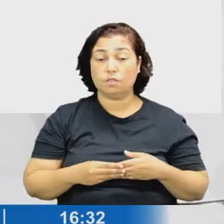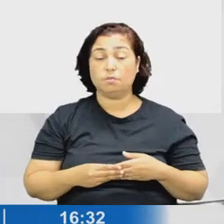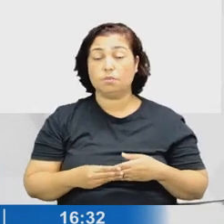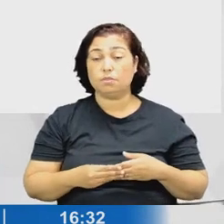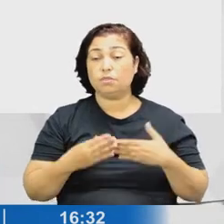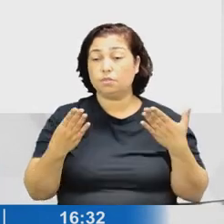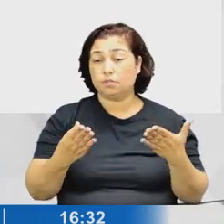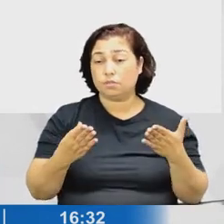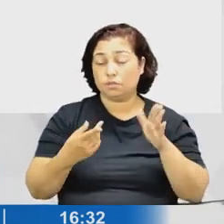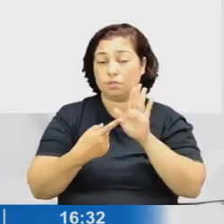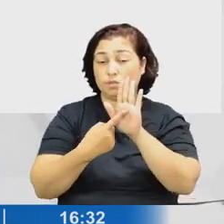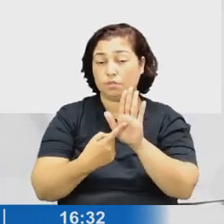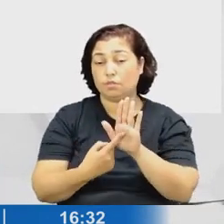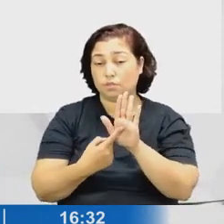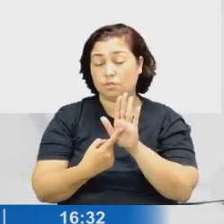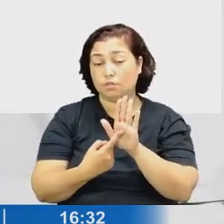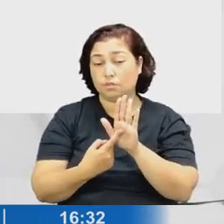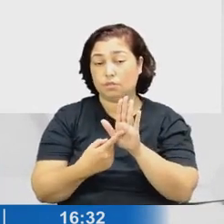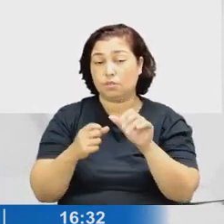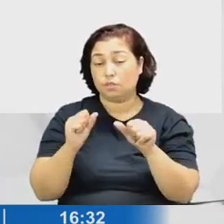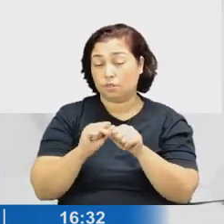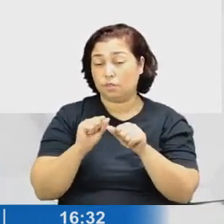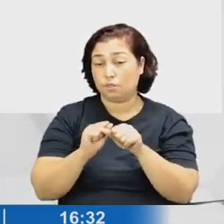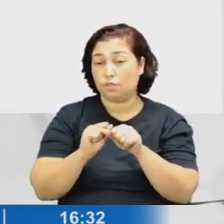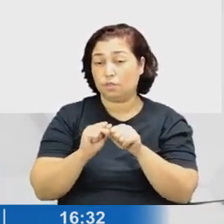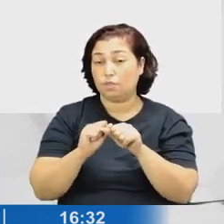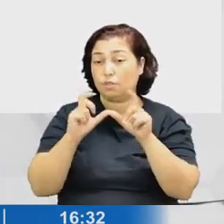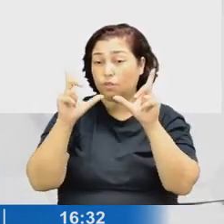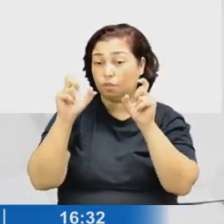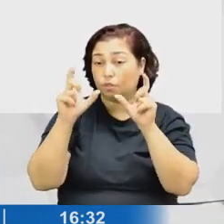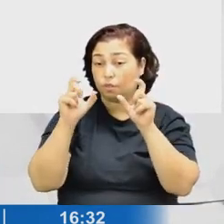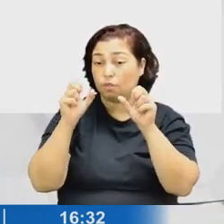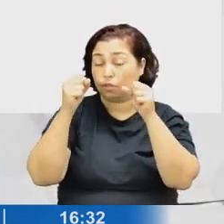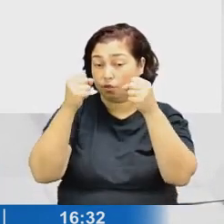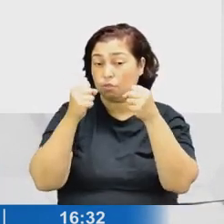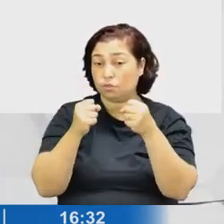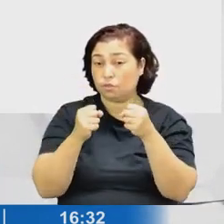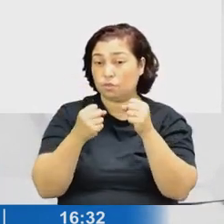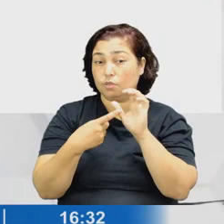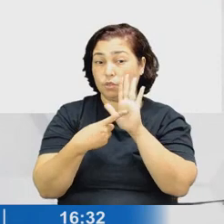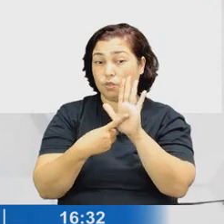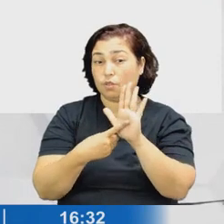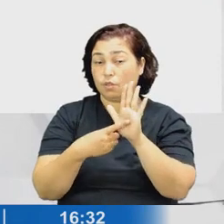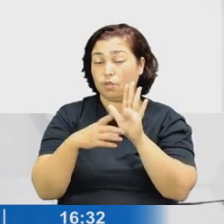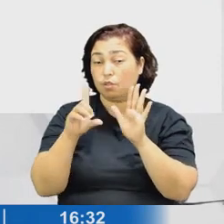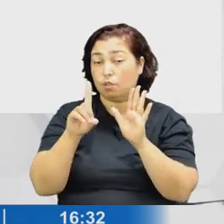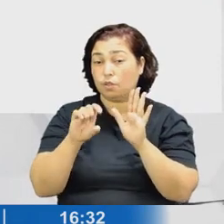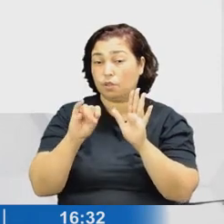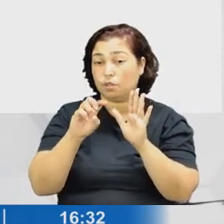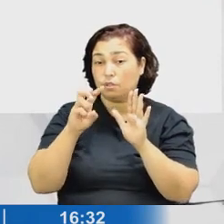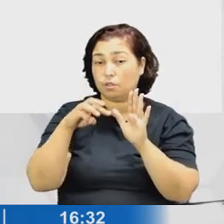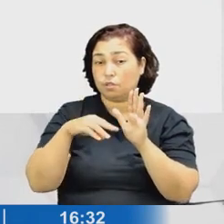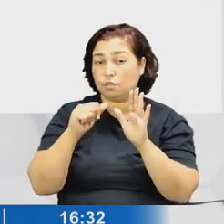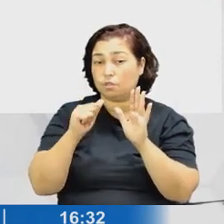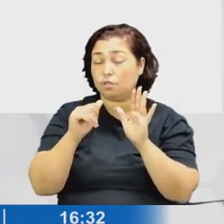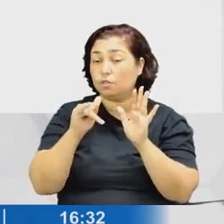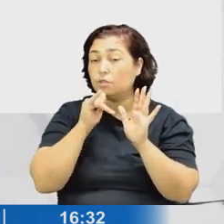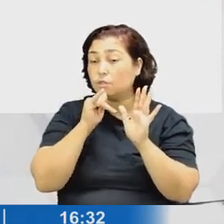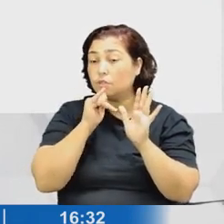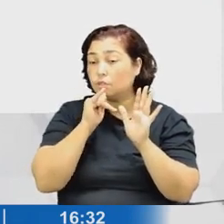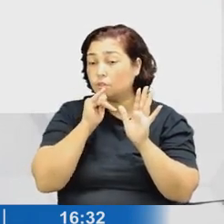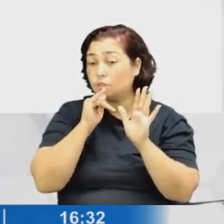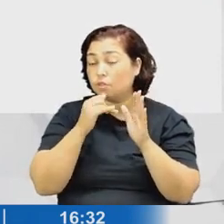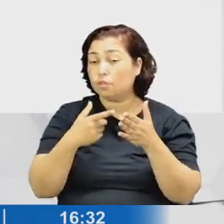Engraçado que olha que como que se dá para fazer uma reposição de imagem poderoso a Dilma é o exemplo disso ela saiu de um arquétipo